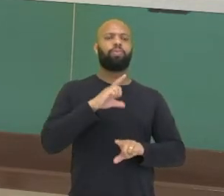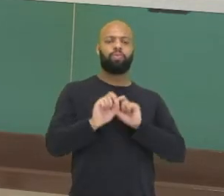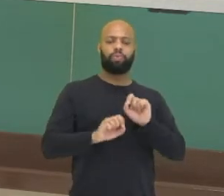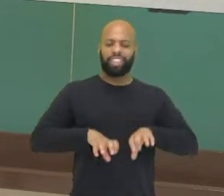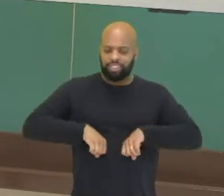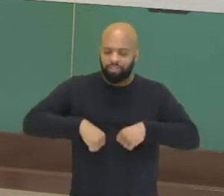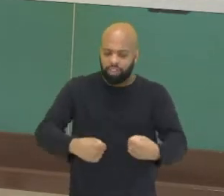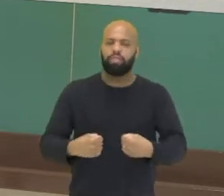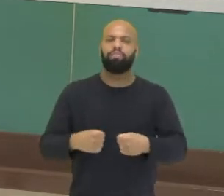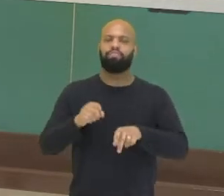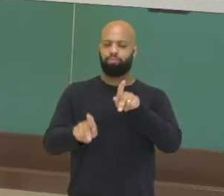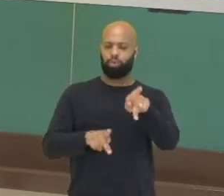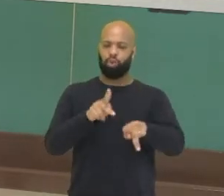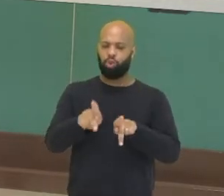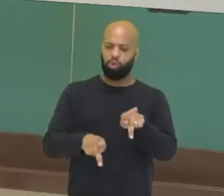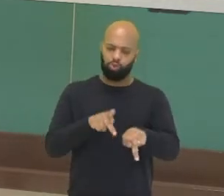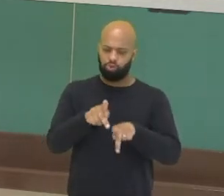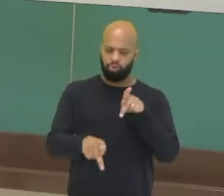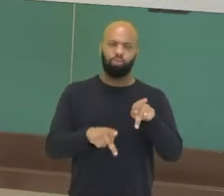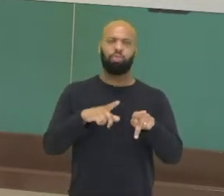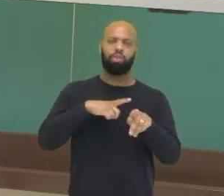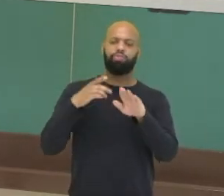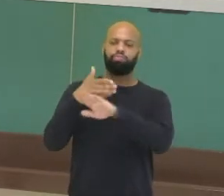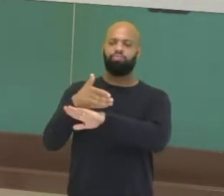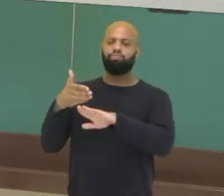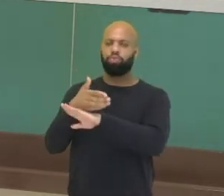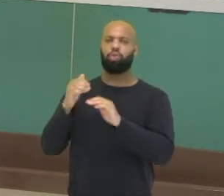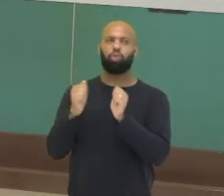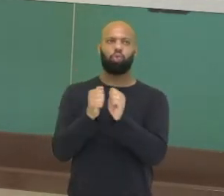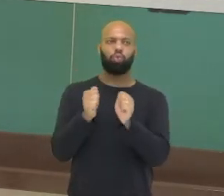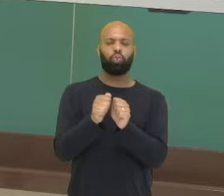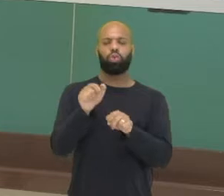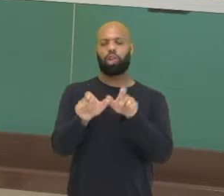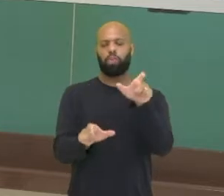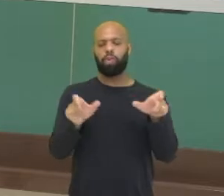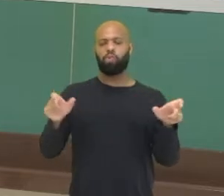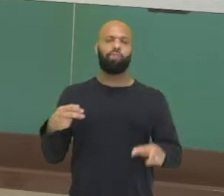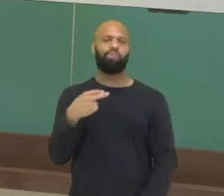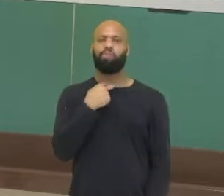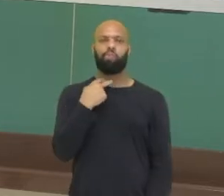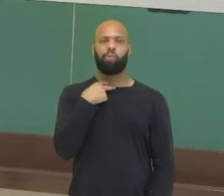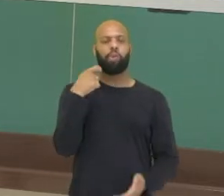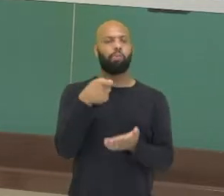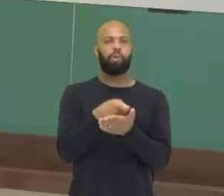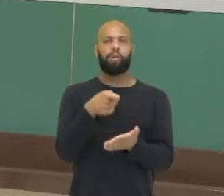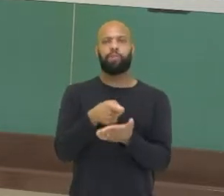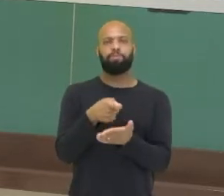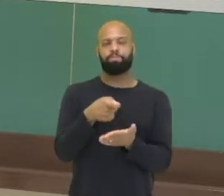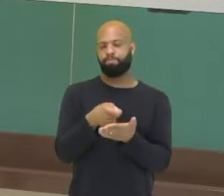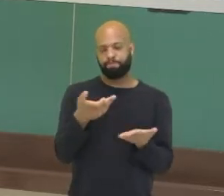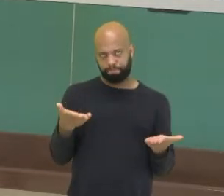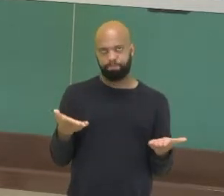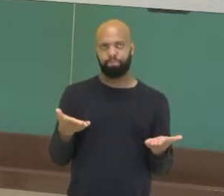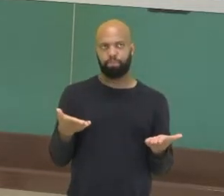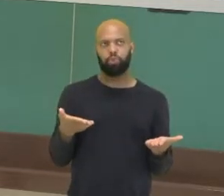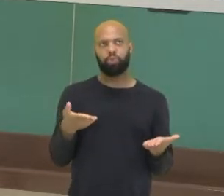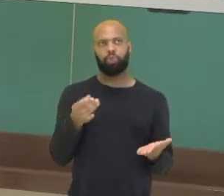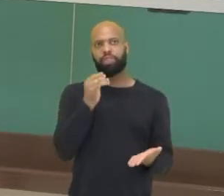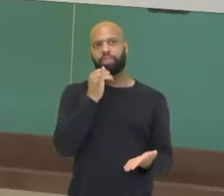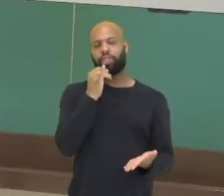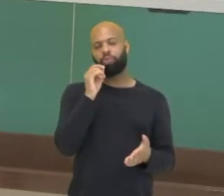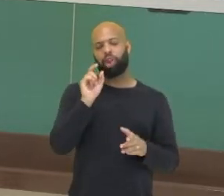Defensoria Pública, né, na atuação junto às pessoas que não possuem condições de pagar